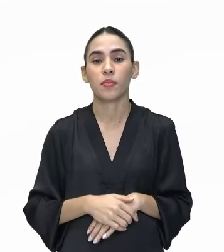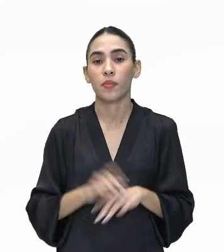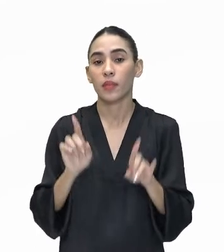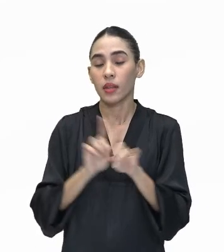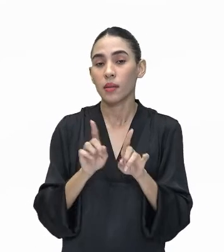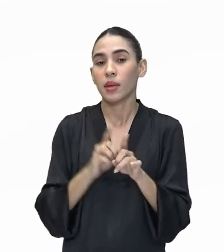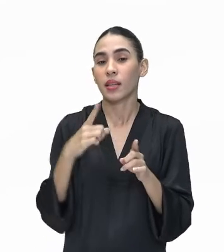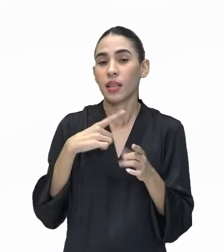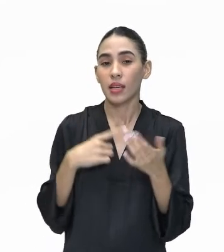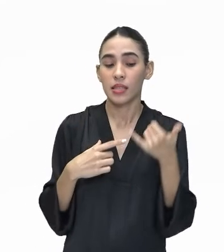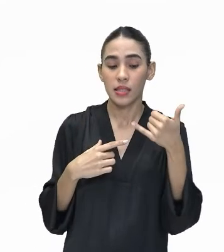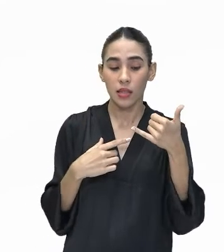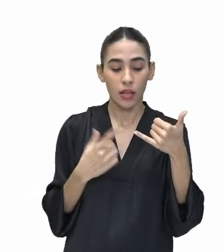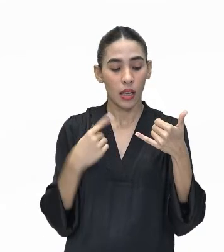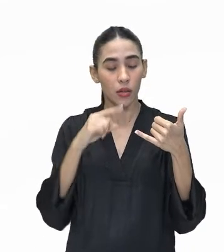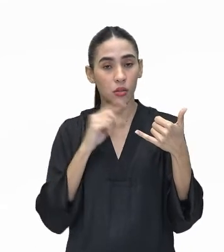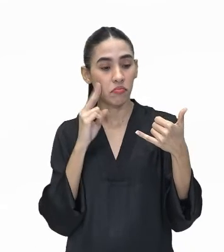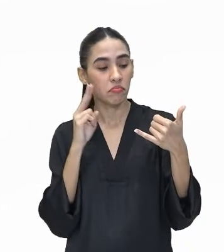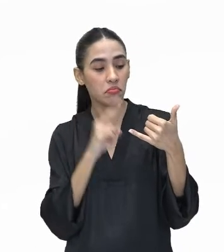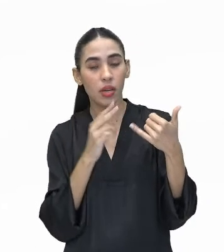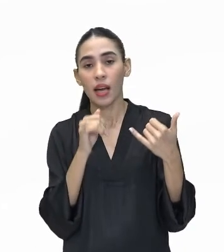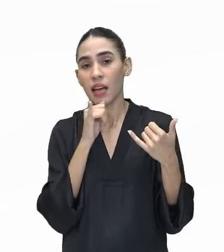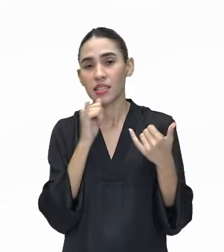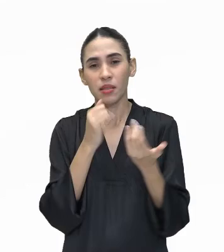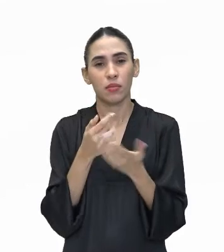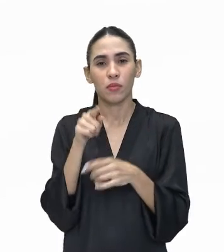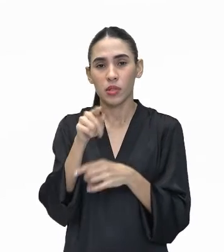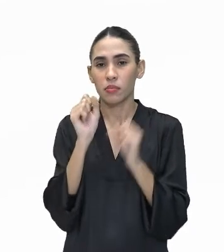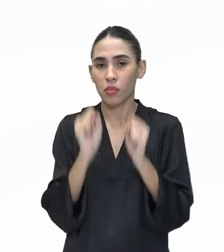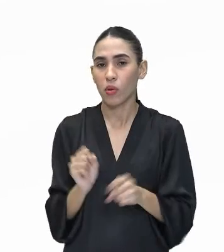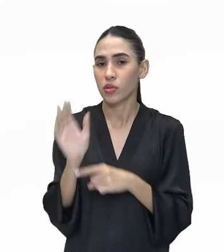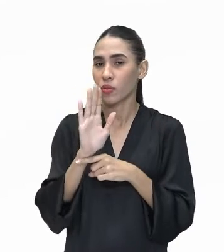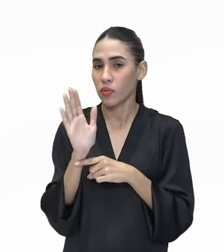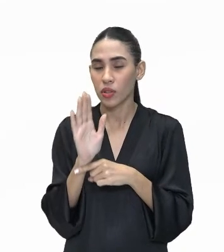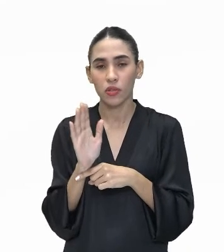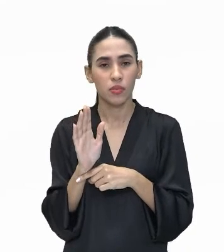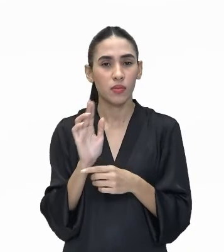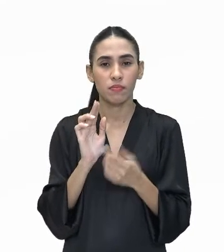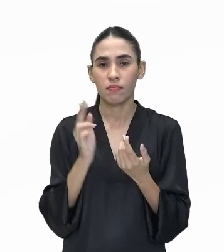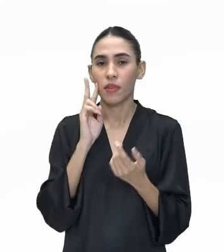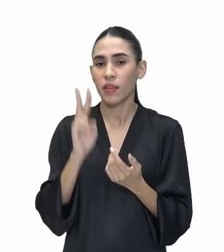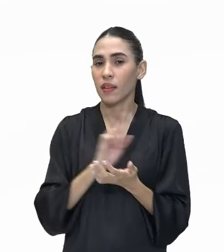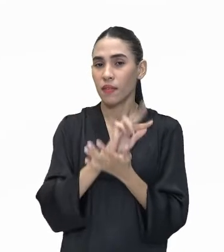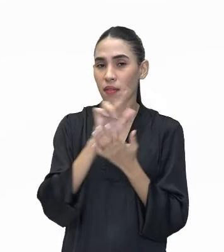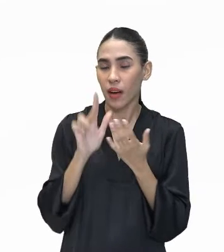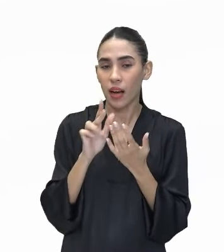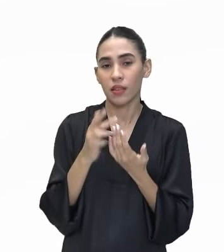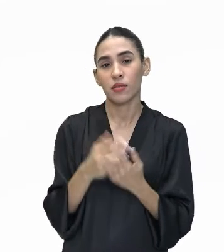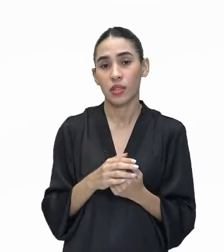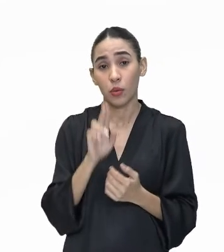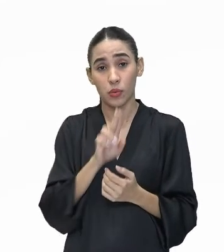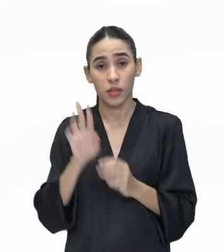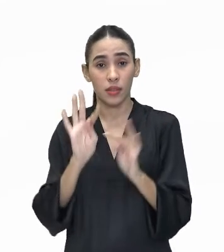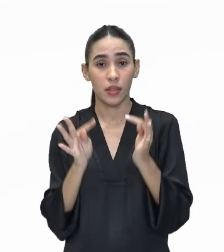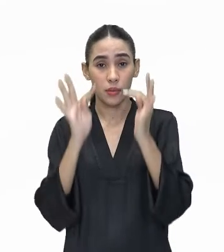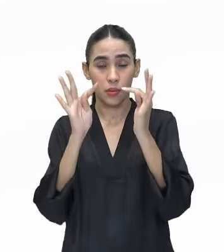smartphones, onde podemos assistir Netflix e outras tecnologias, então, entre outros.